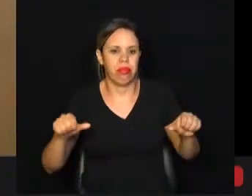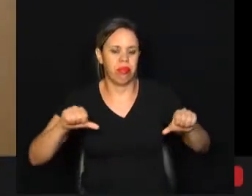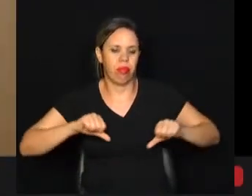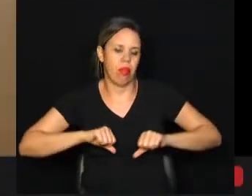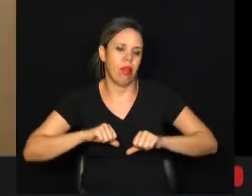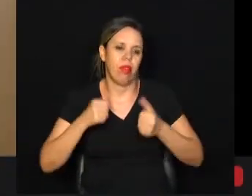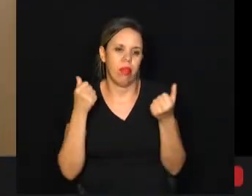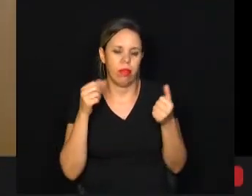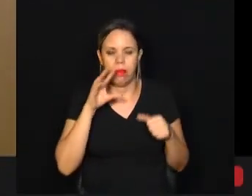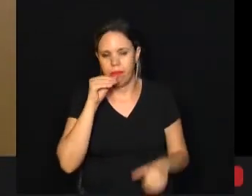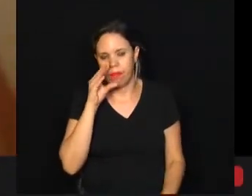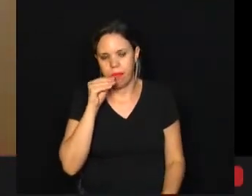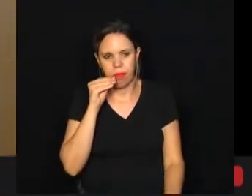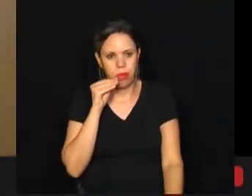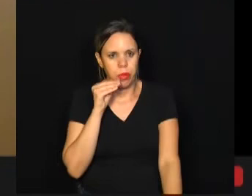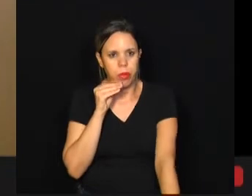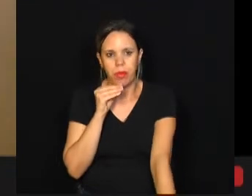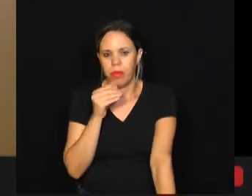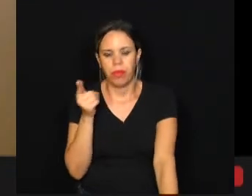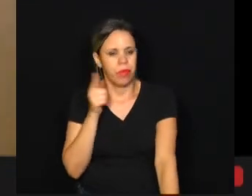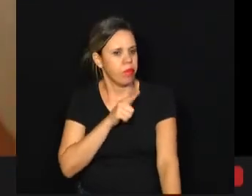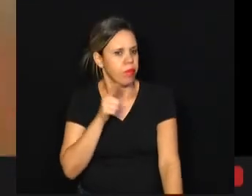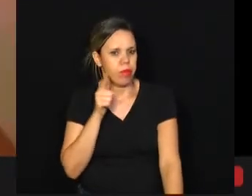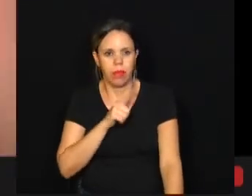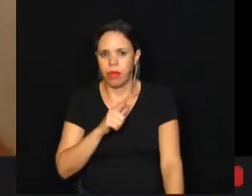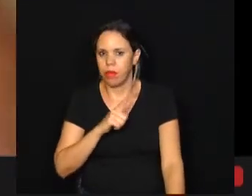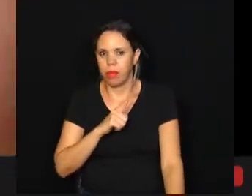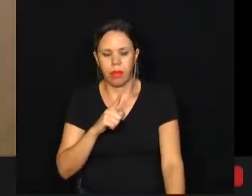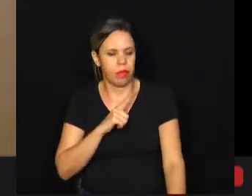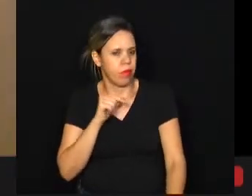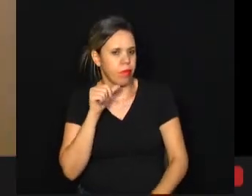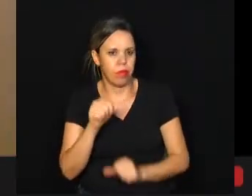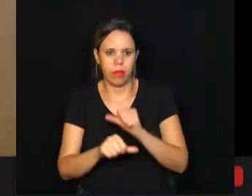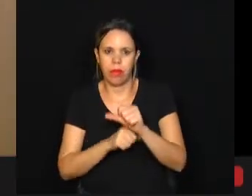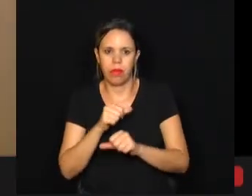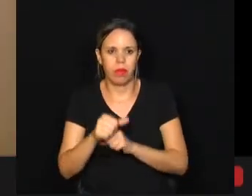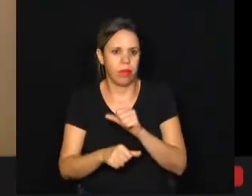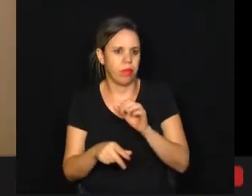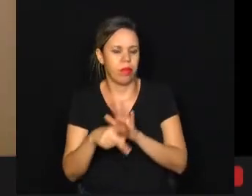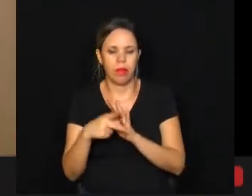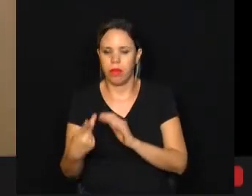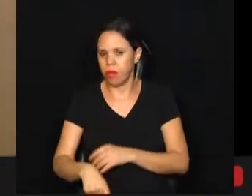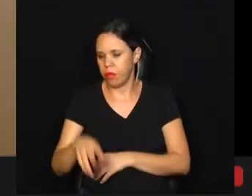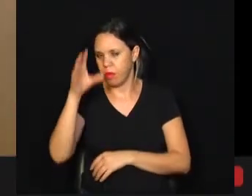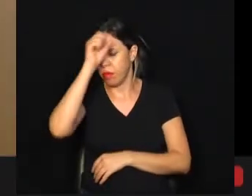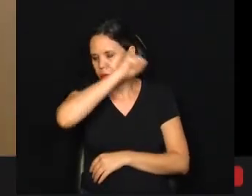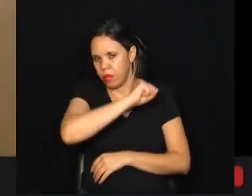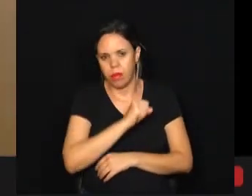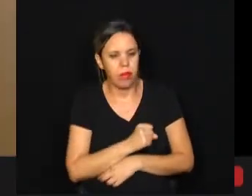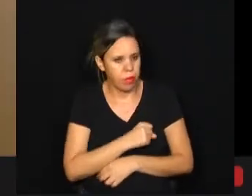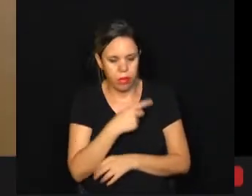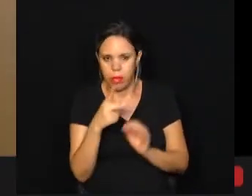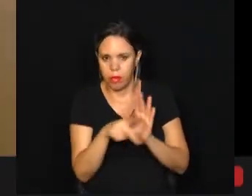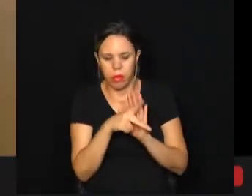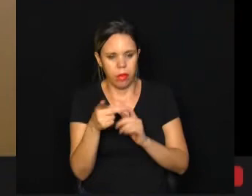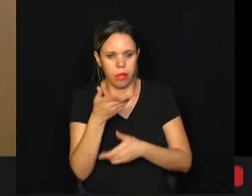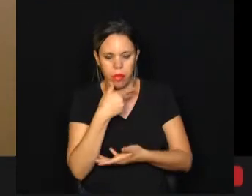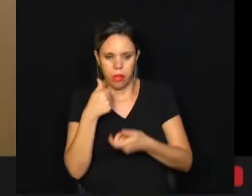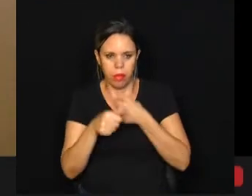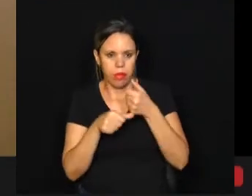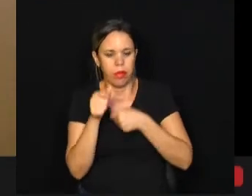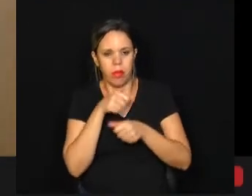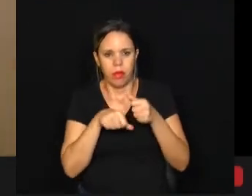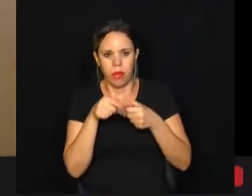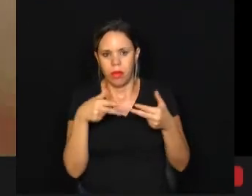Os funcionários não conseguem ter renovações do seu próprio aprendizado, do seu aprimoramento, do seu